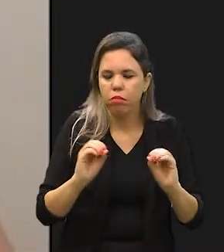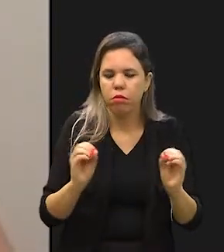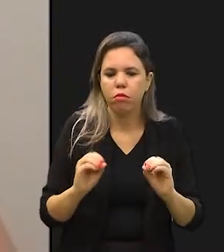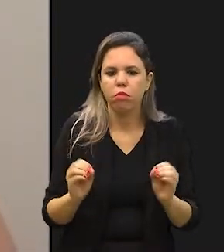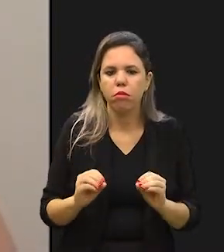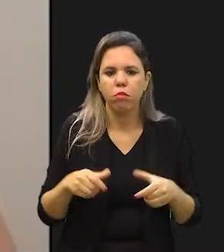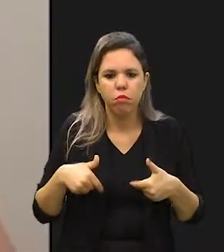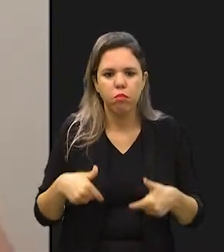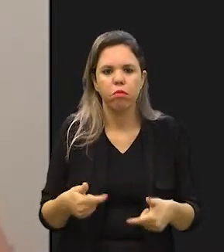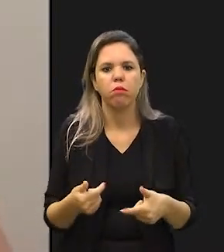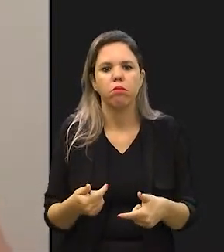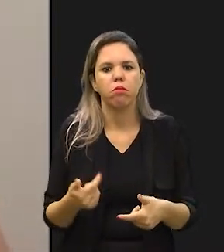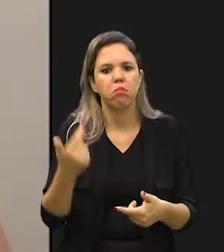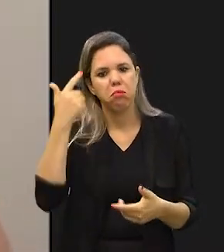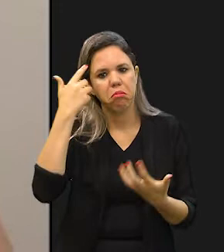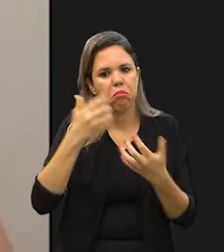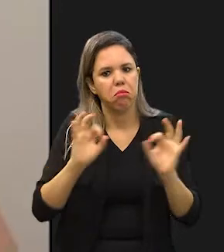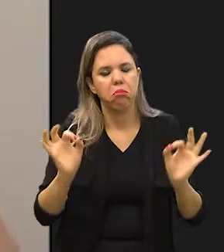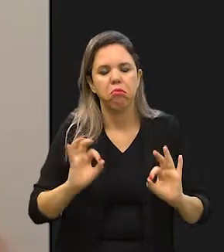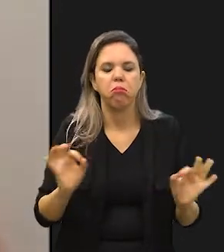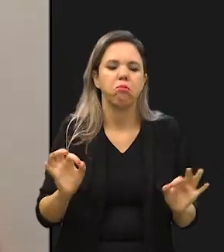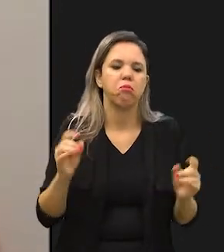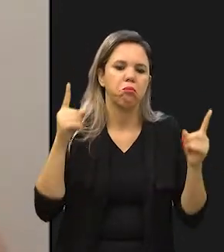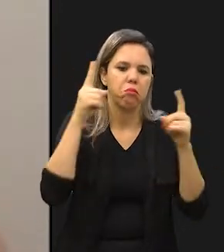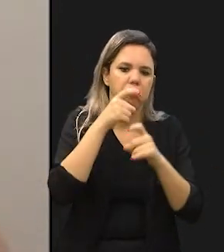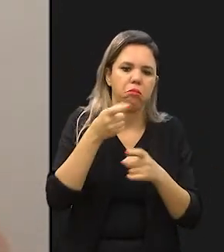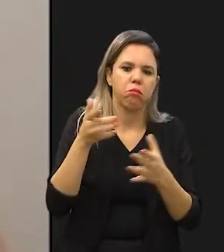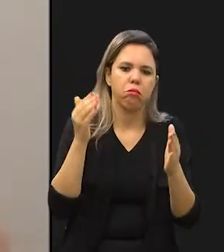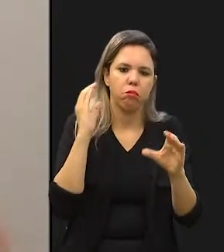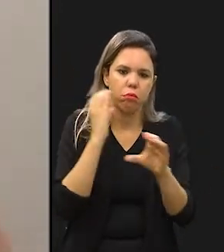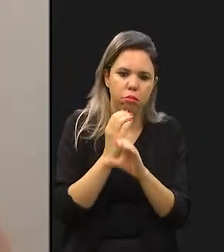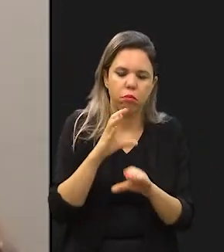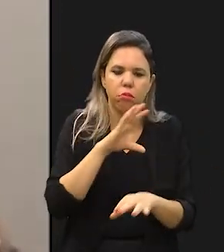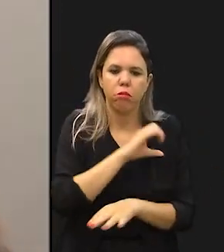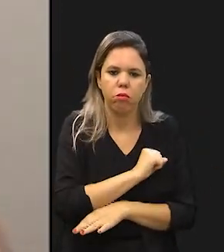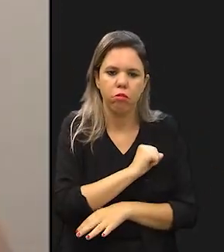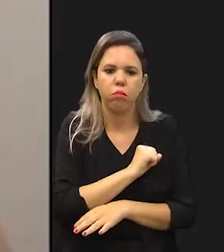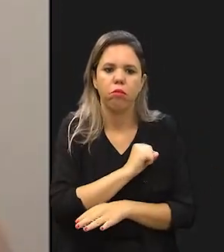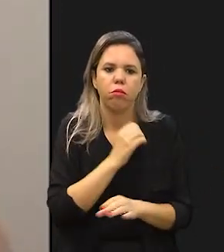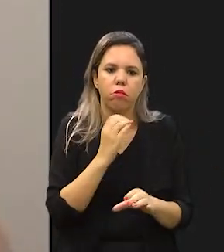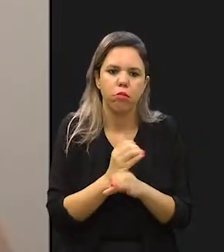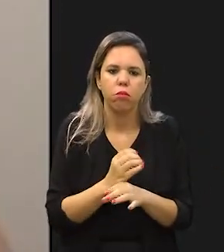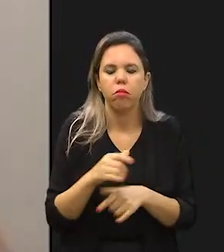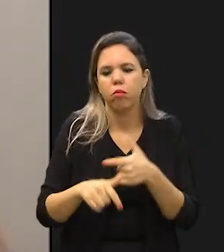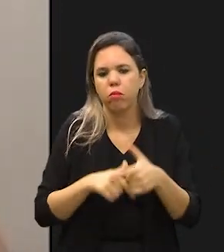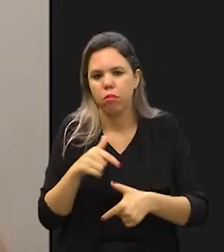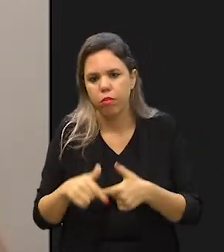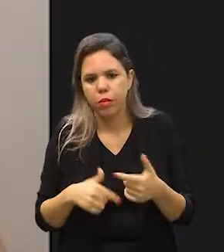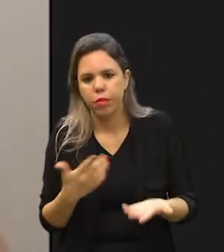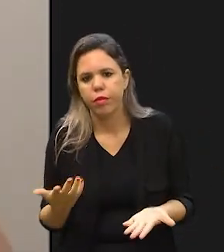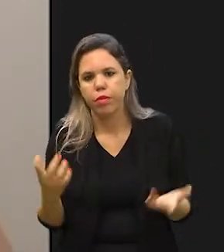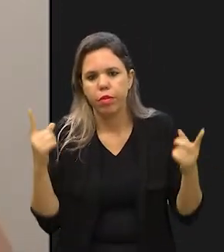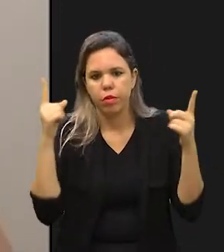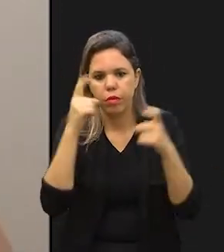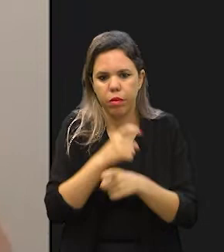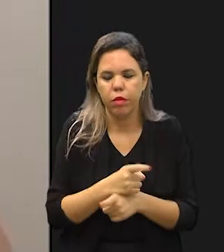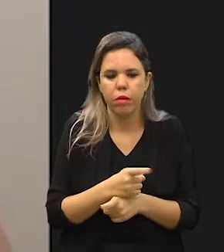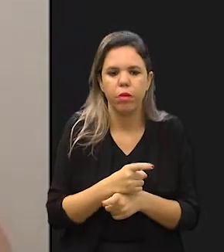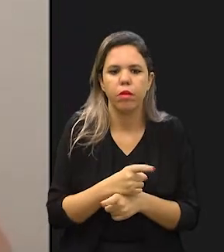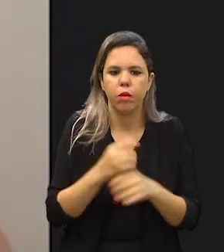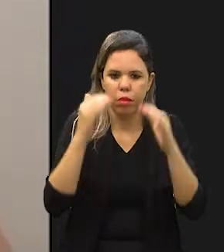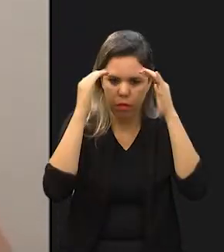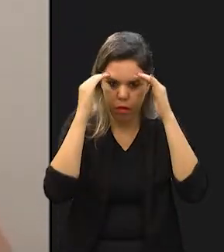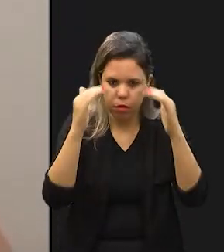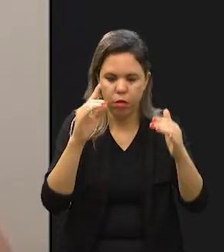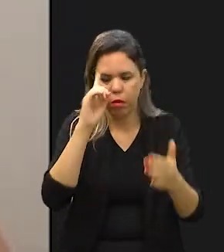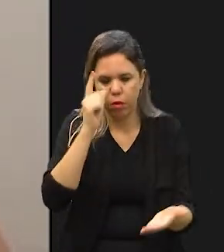pensar, têm atitudes impensadas, então, maior dificuldade de relacionamentos amorosos, de relacionamentos no trabalho, maior dificuldade de se